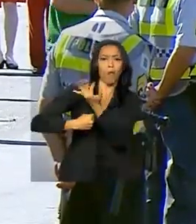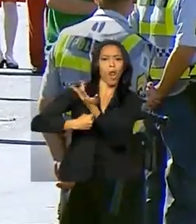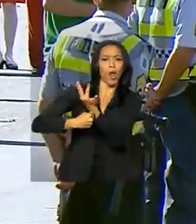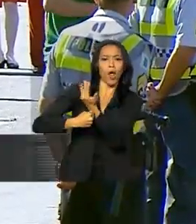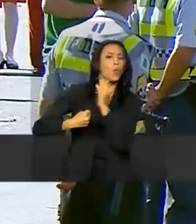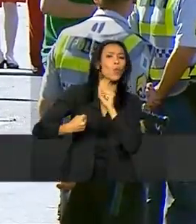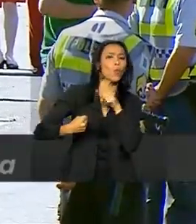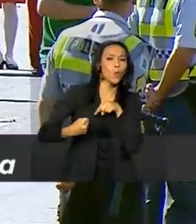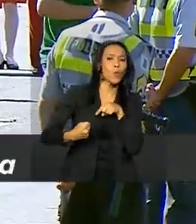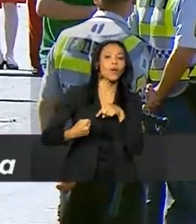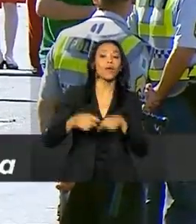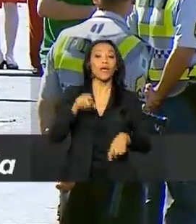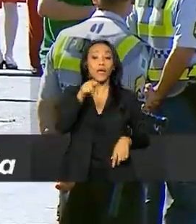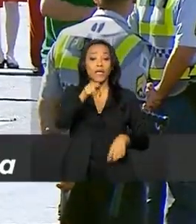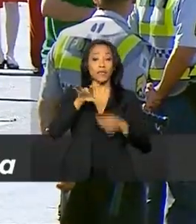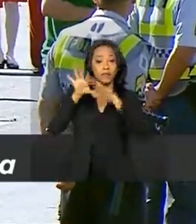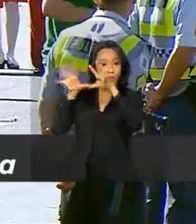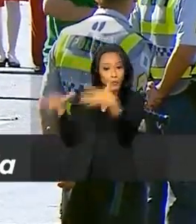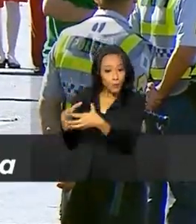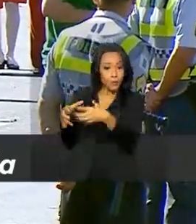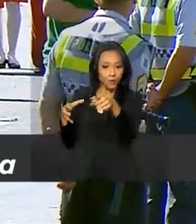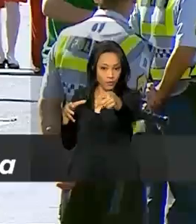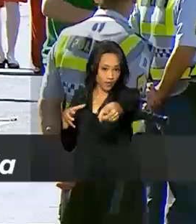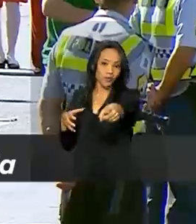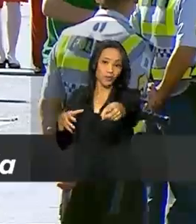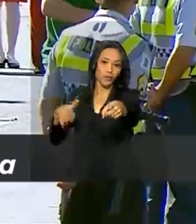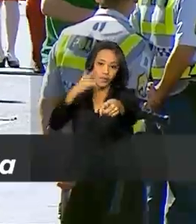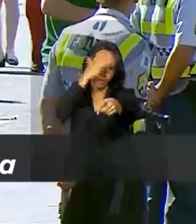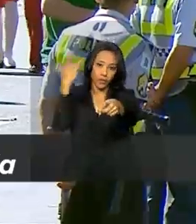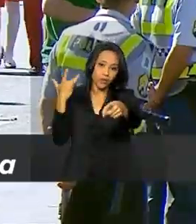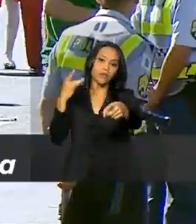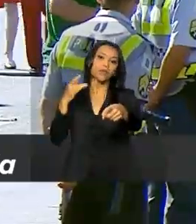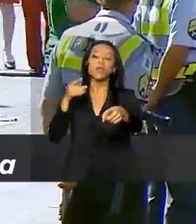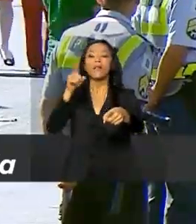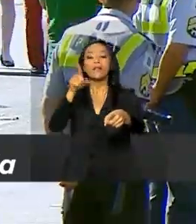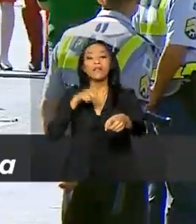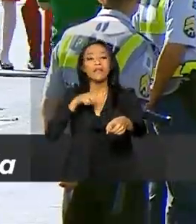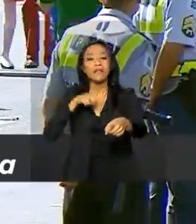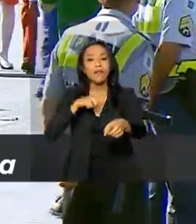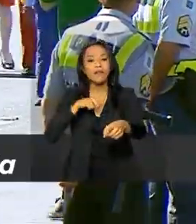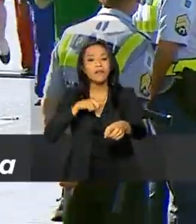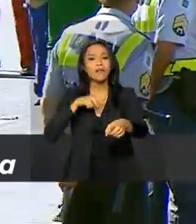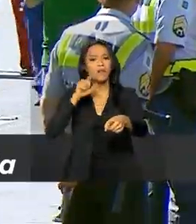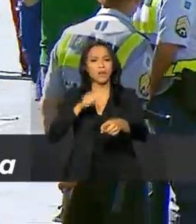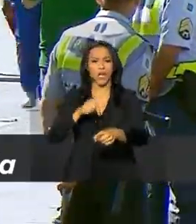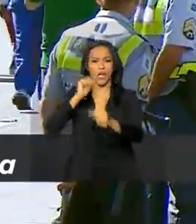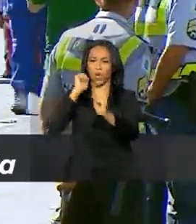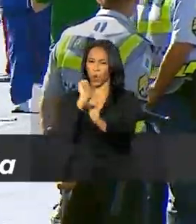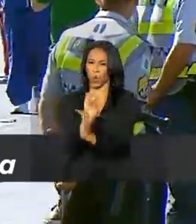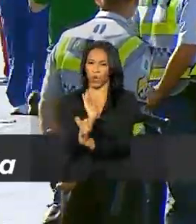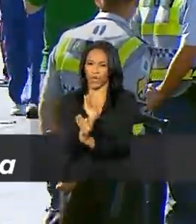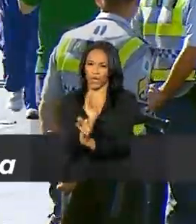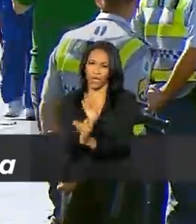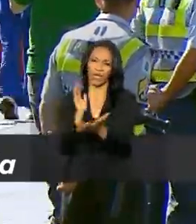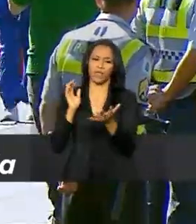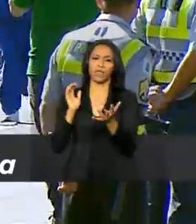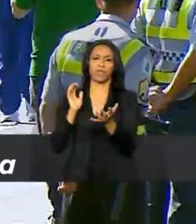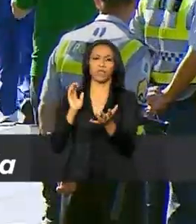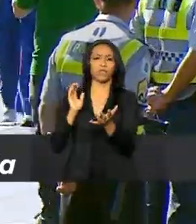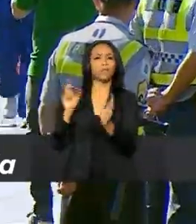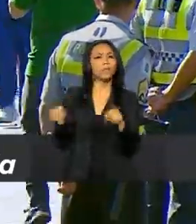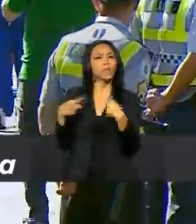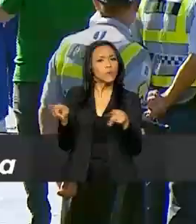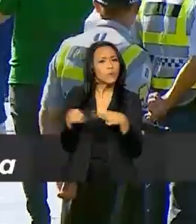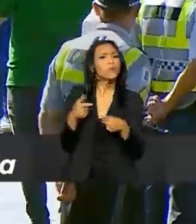da Liga de Defesa Nacional é constituída, então, por uma banda de taróis e cornetas do Corpo